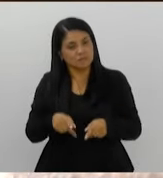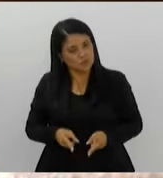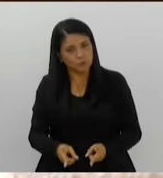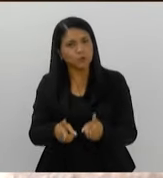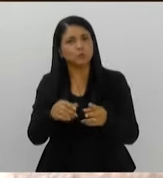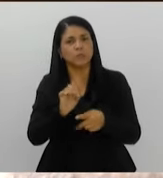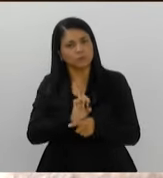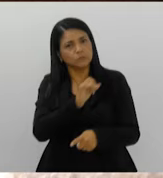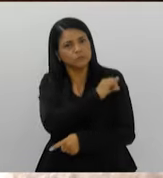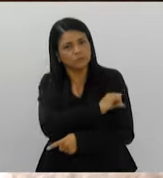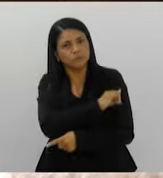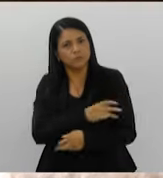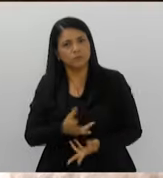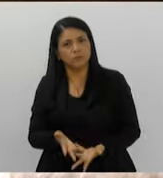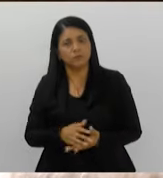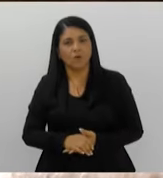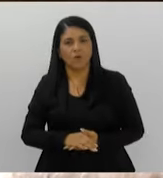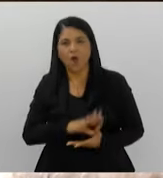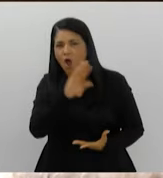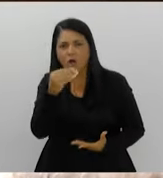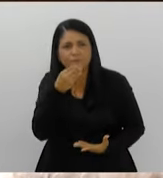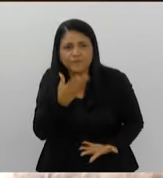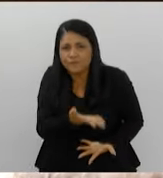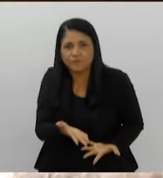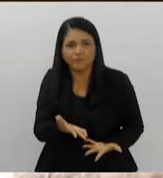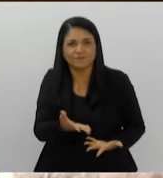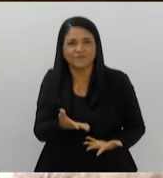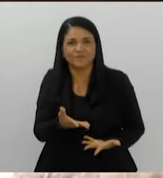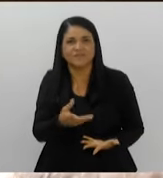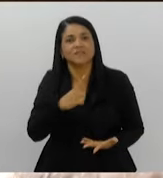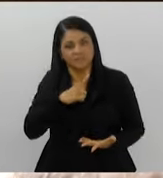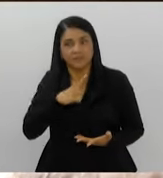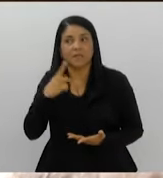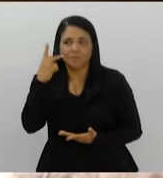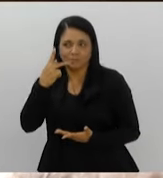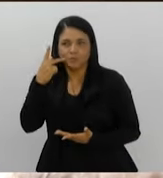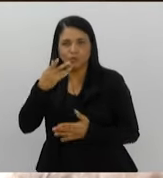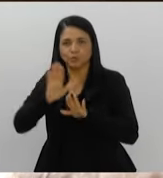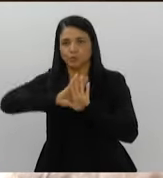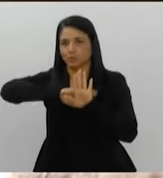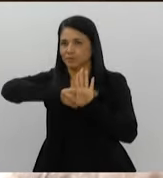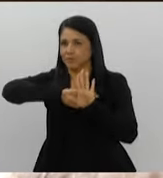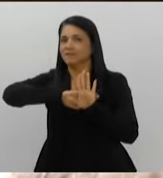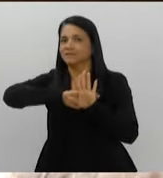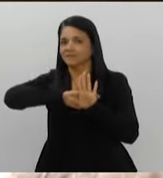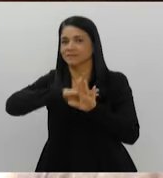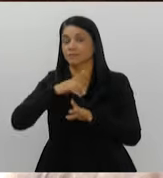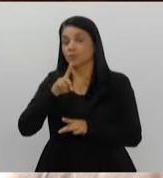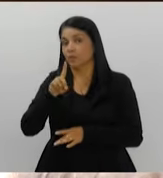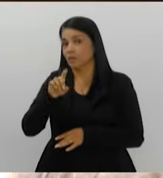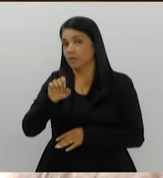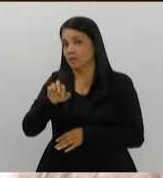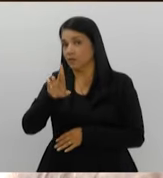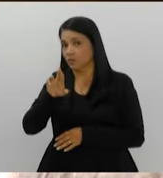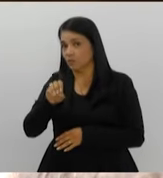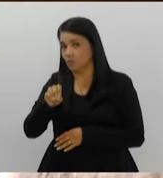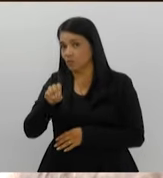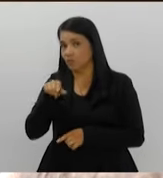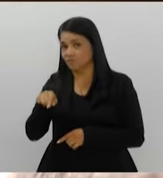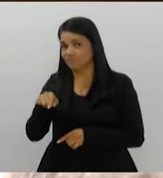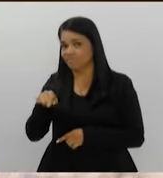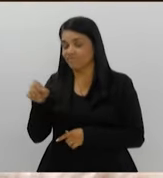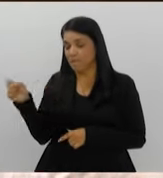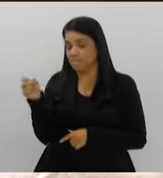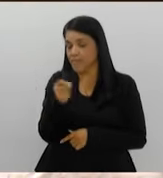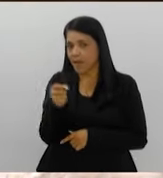Janeiro. Óbvio, apadrinhado por alguns políticos. O DETRO serve para cabide de